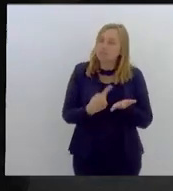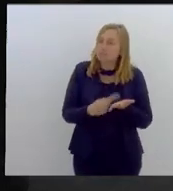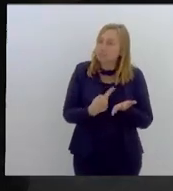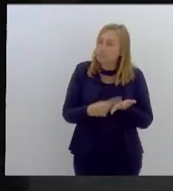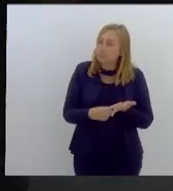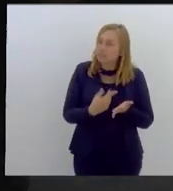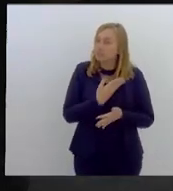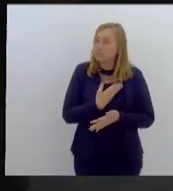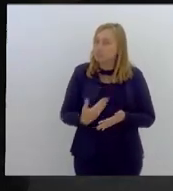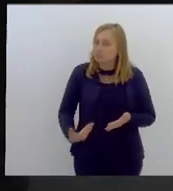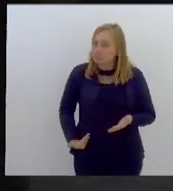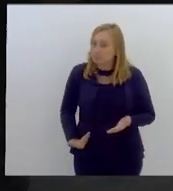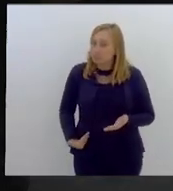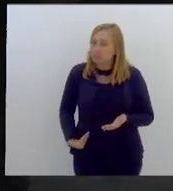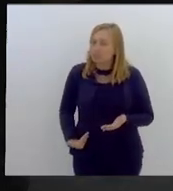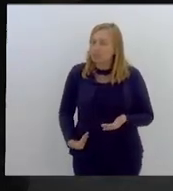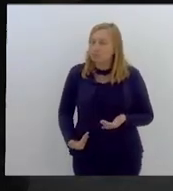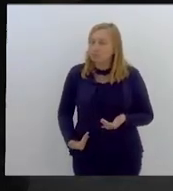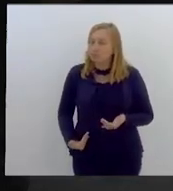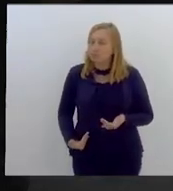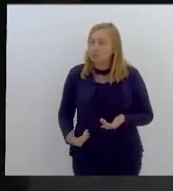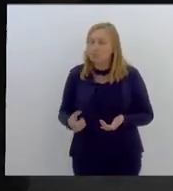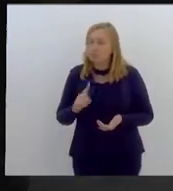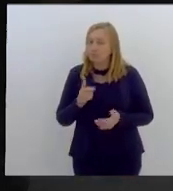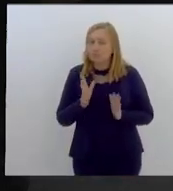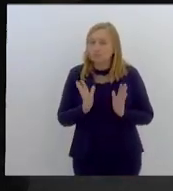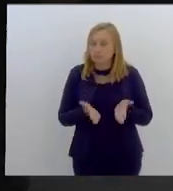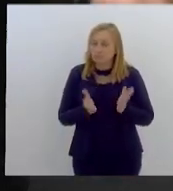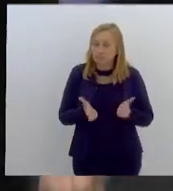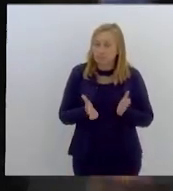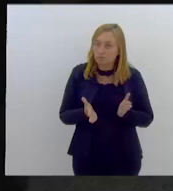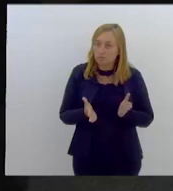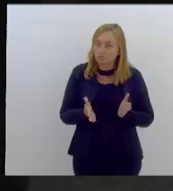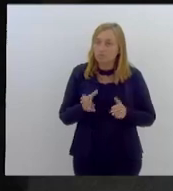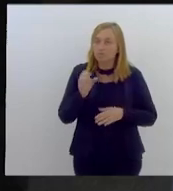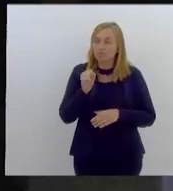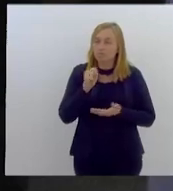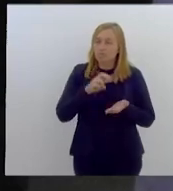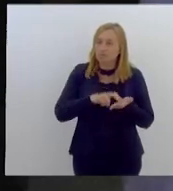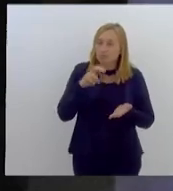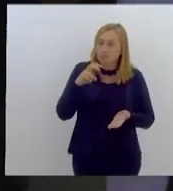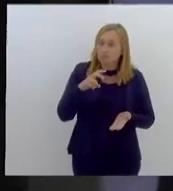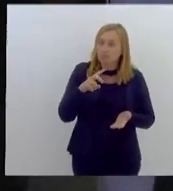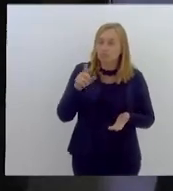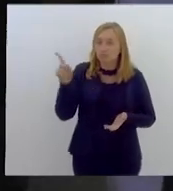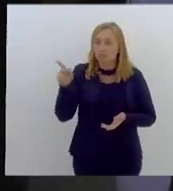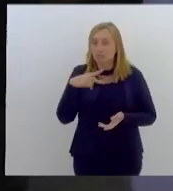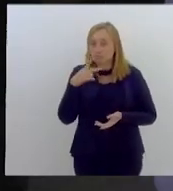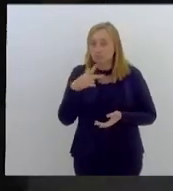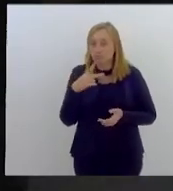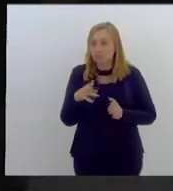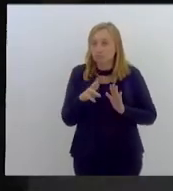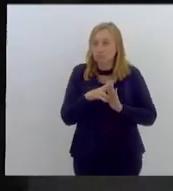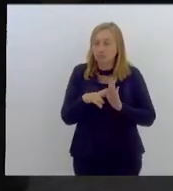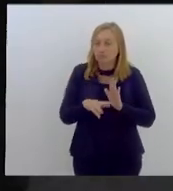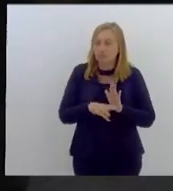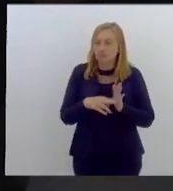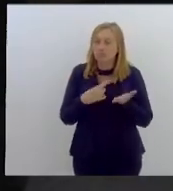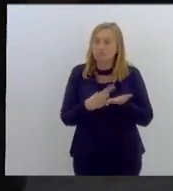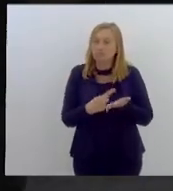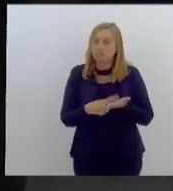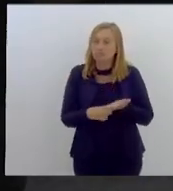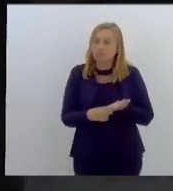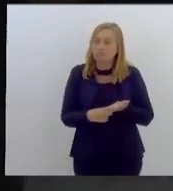com o governo na manhã de hoje, 8 horas da manhã, e ele citou os termos do acordo,